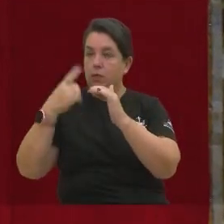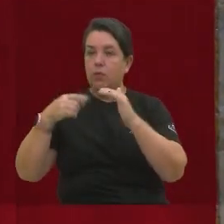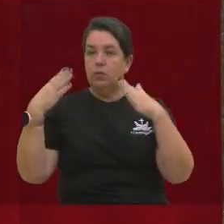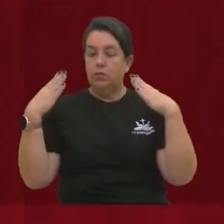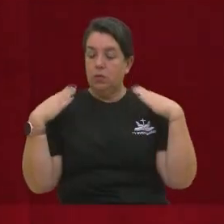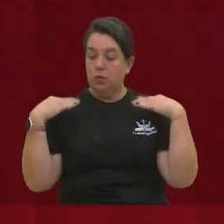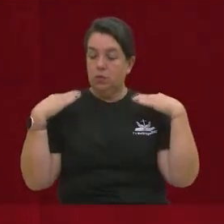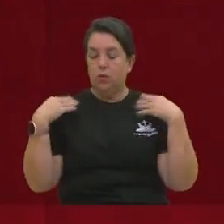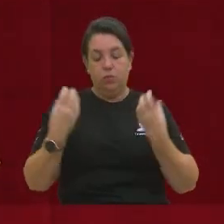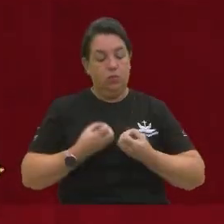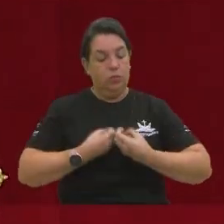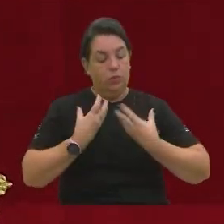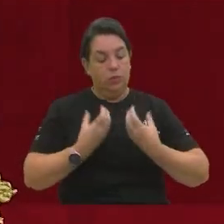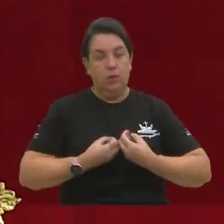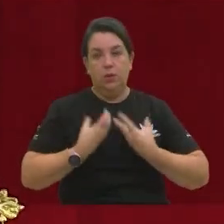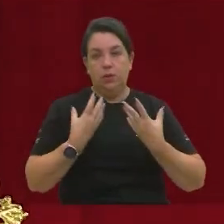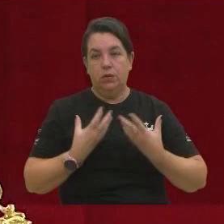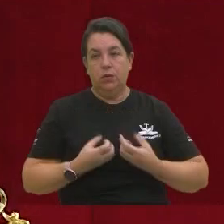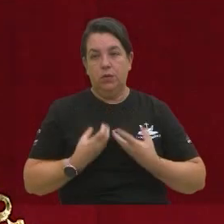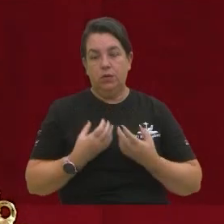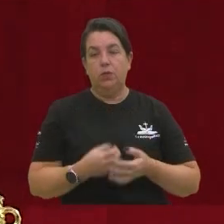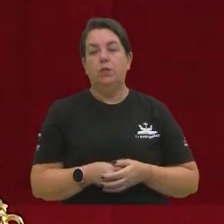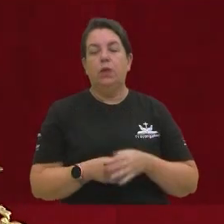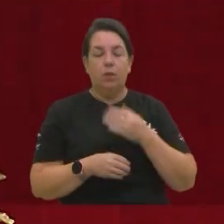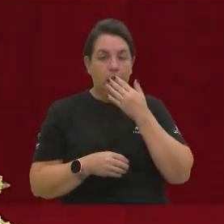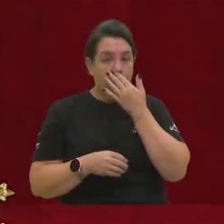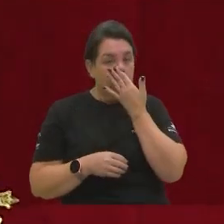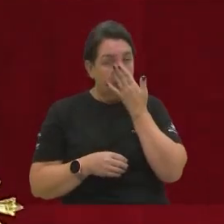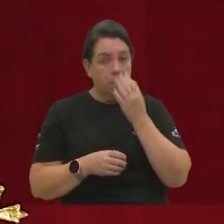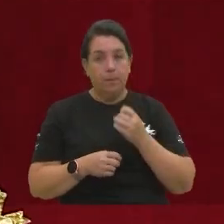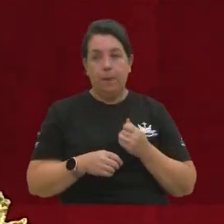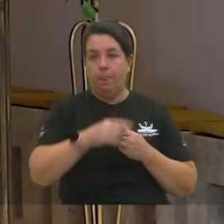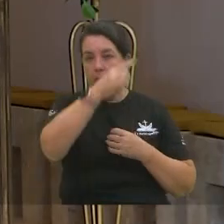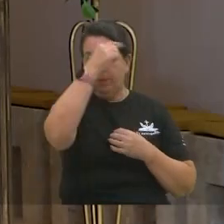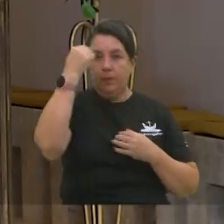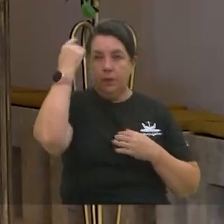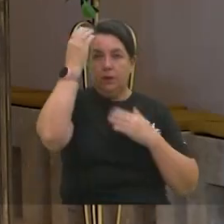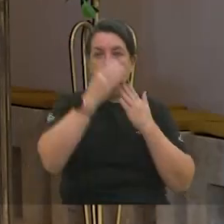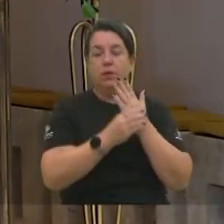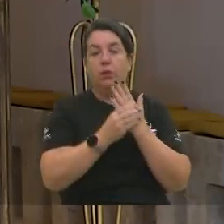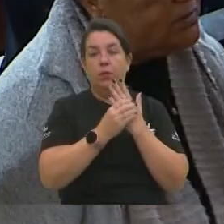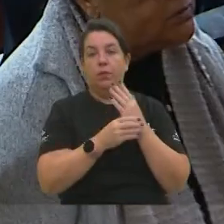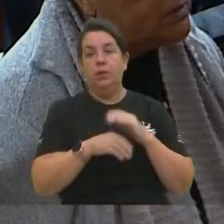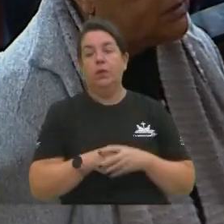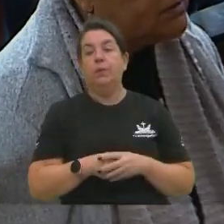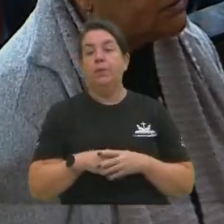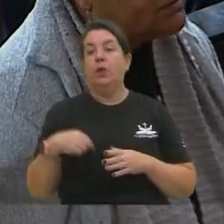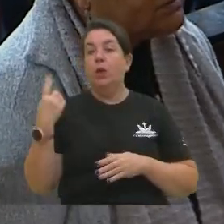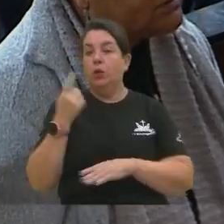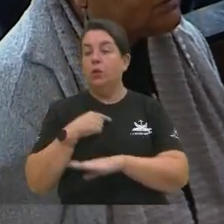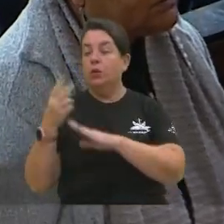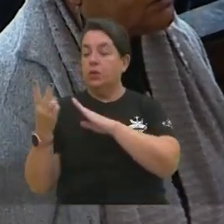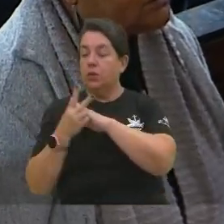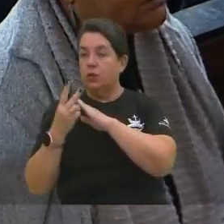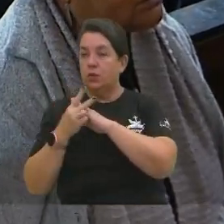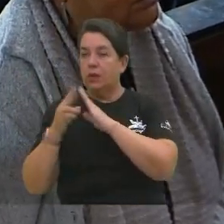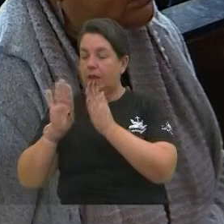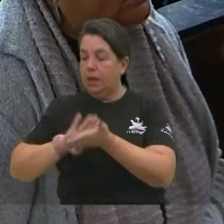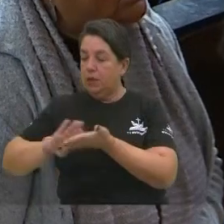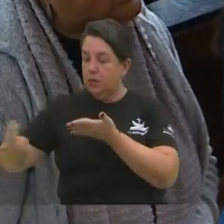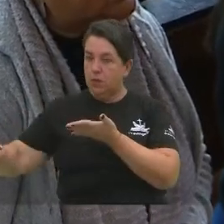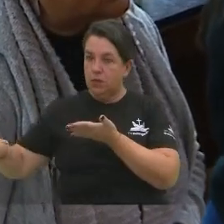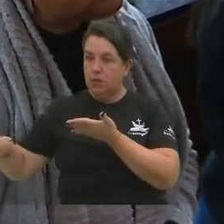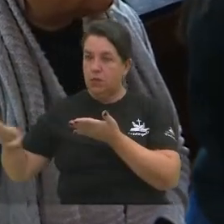as inspirações do nosso anjo da guarda. São Pio, ajudai-nos a